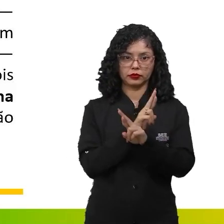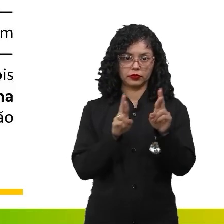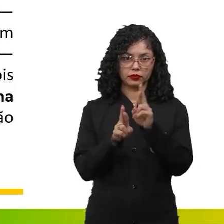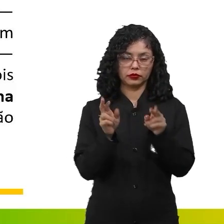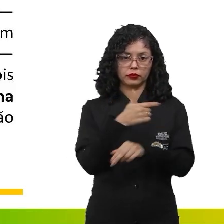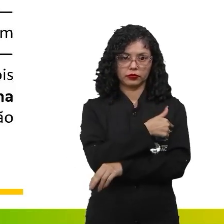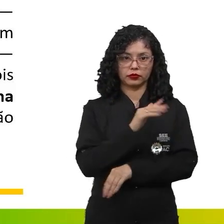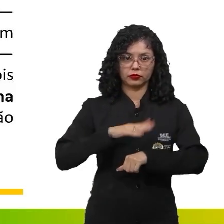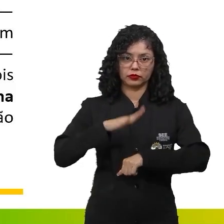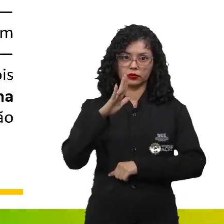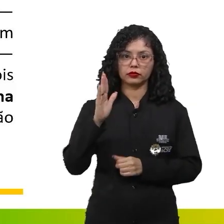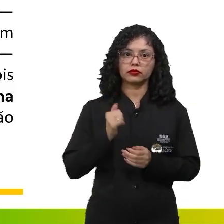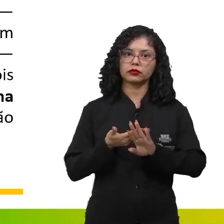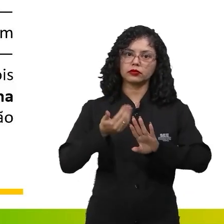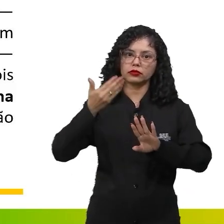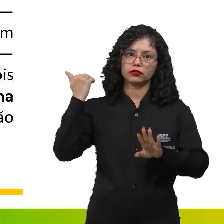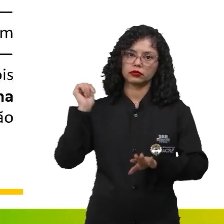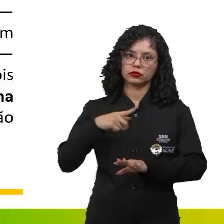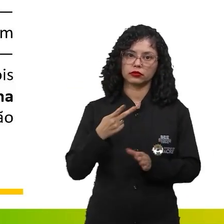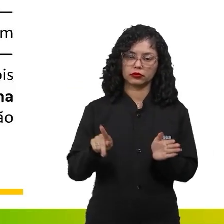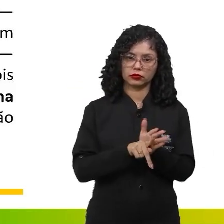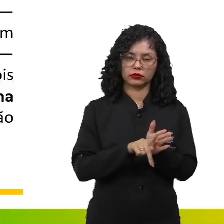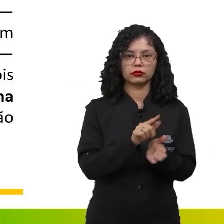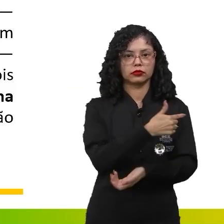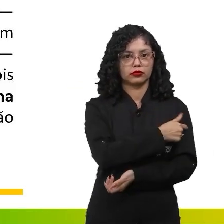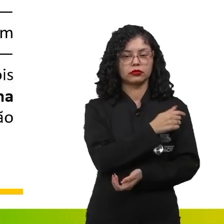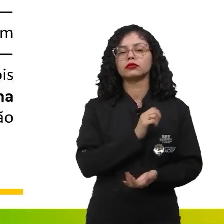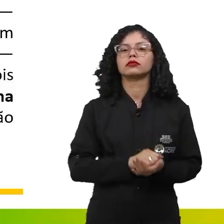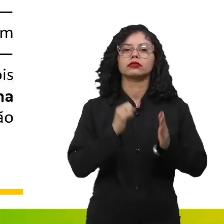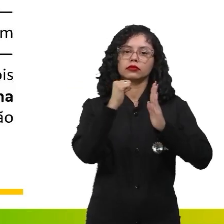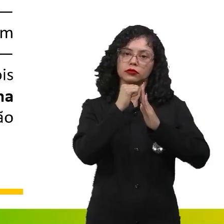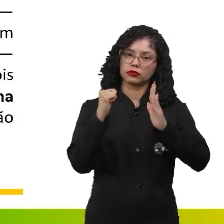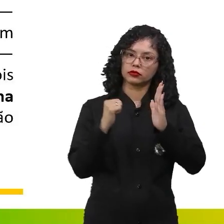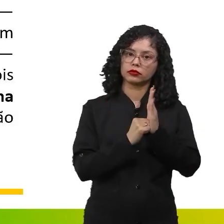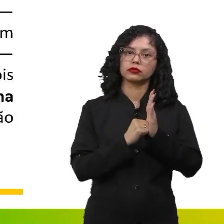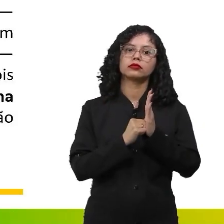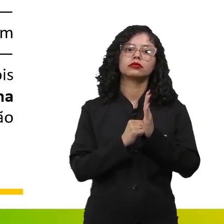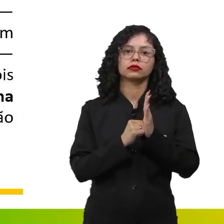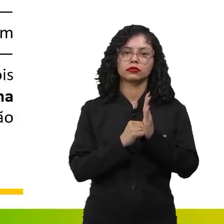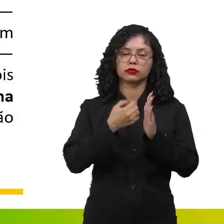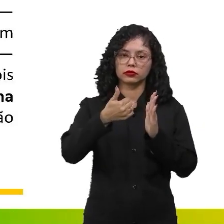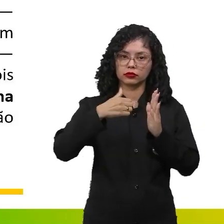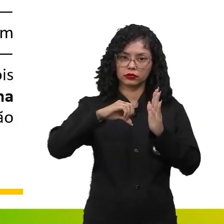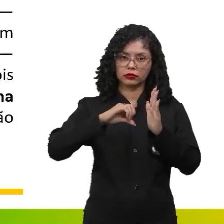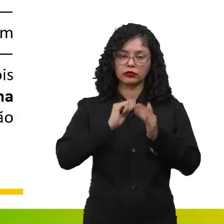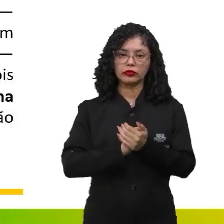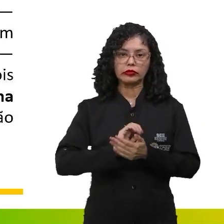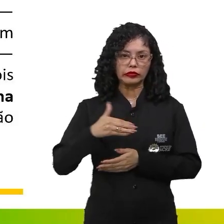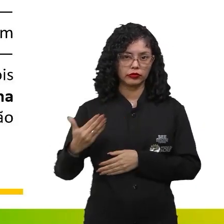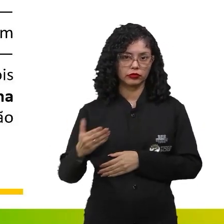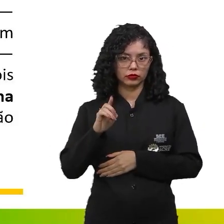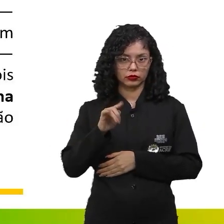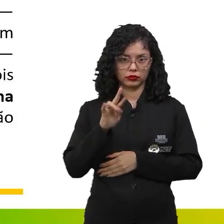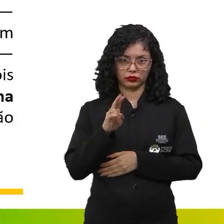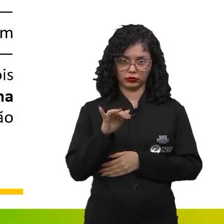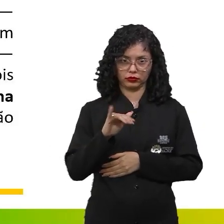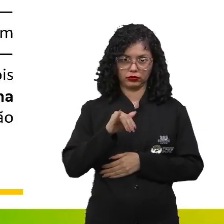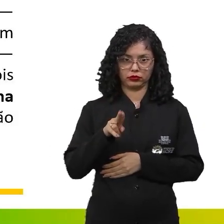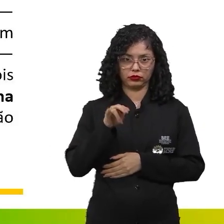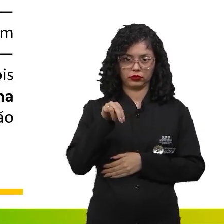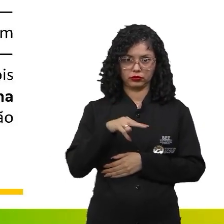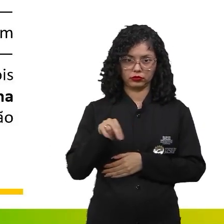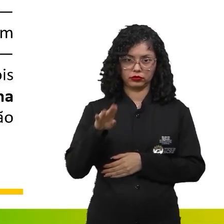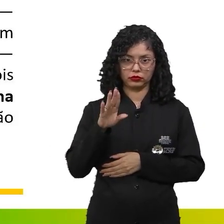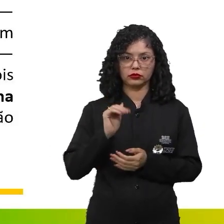às vacinas é quase tão antiga quanto as próprias vacinas. Temos aí no século XIX, quando Edward